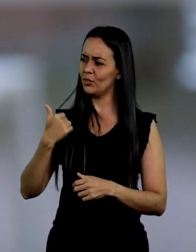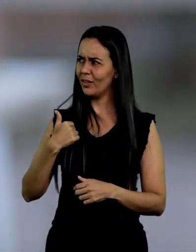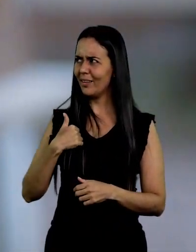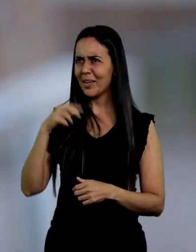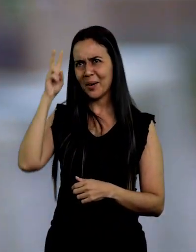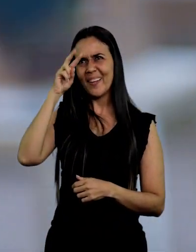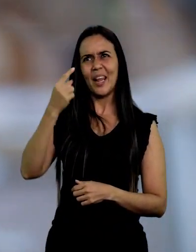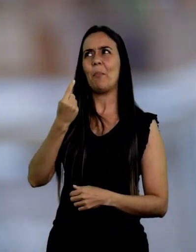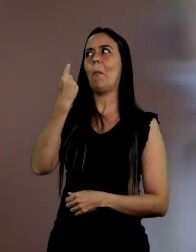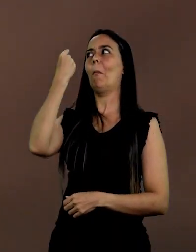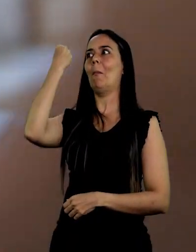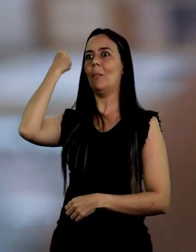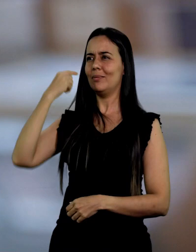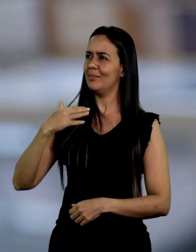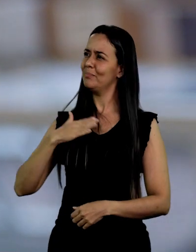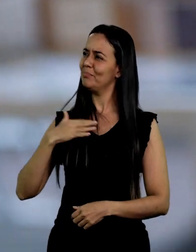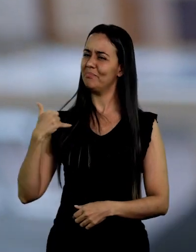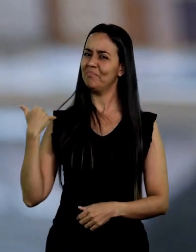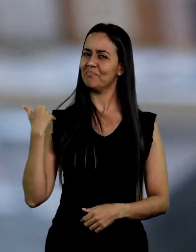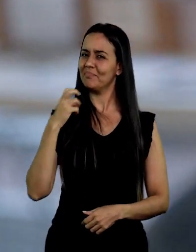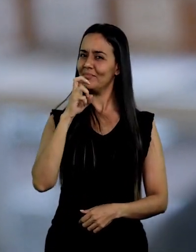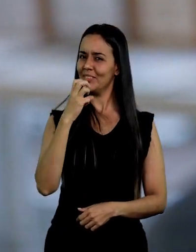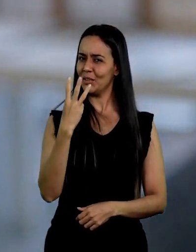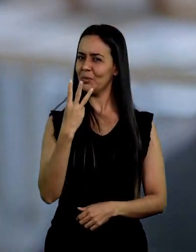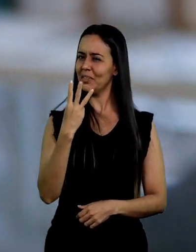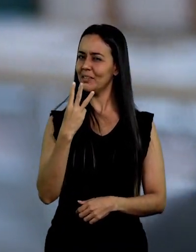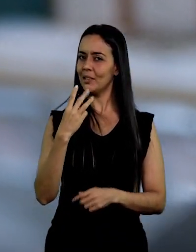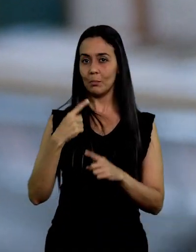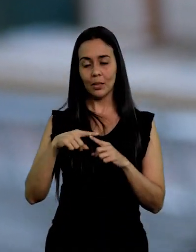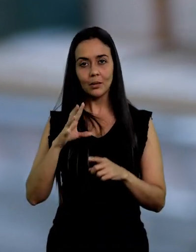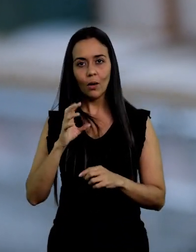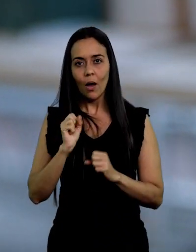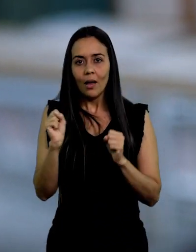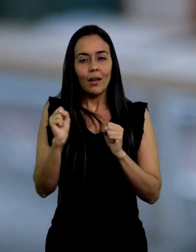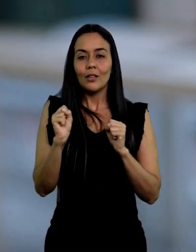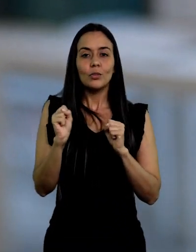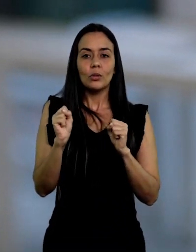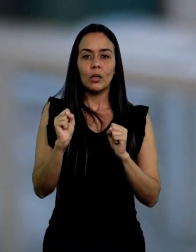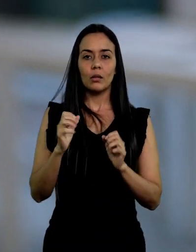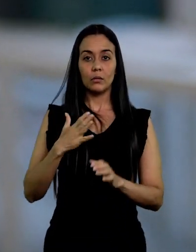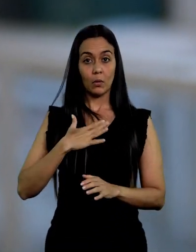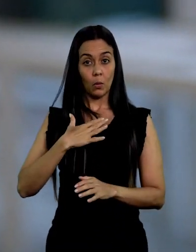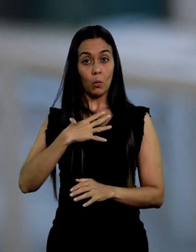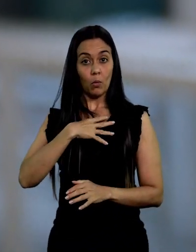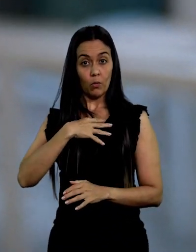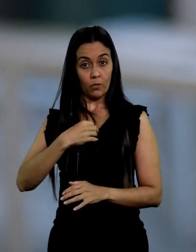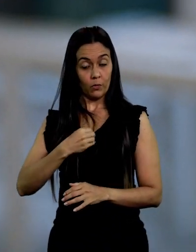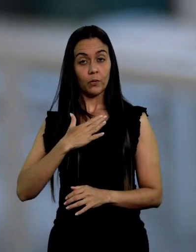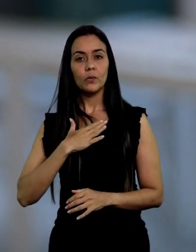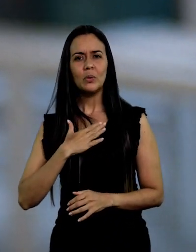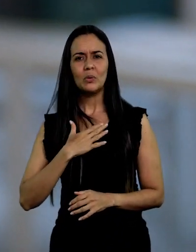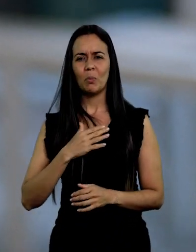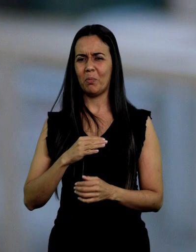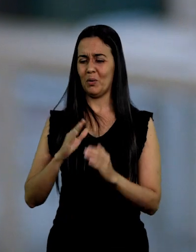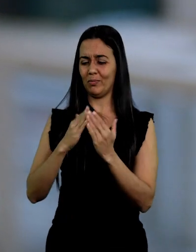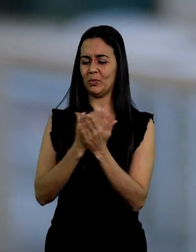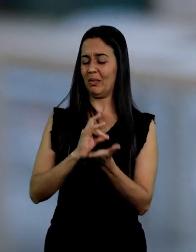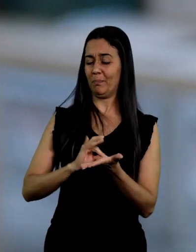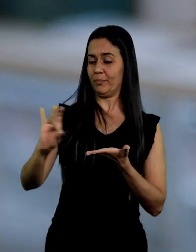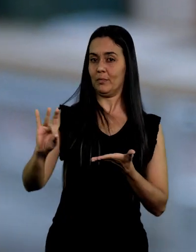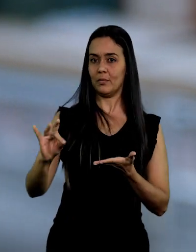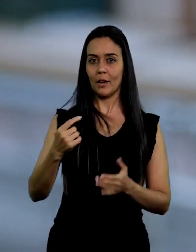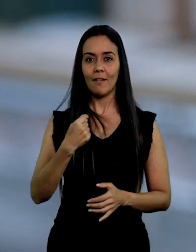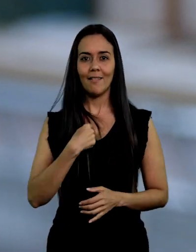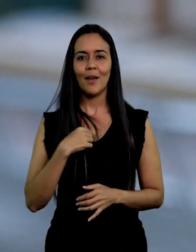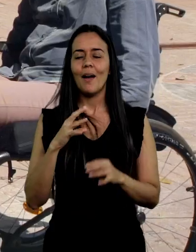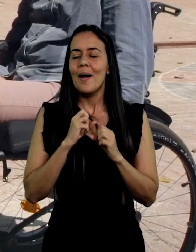53. Me traz uma sensação longínqua, mas boa, né? Eu adorava. Meu filho detesta a escola, eu adorava. Eu adorava. Ir para a escola, para mim, era